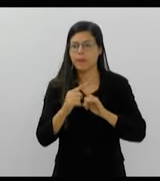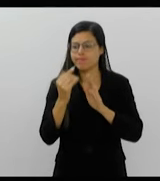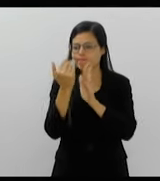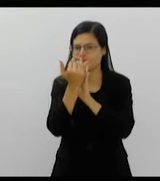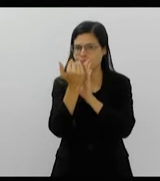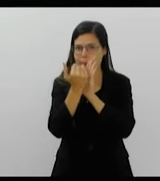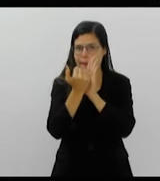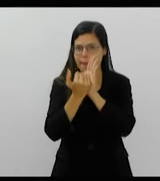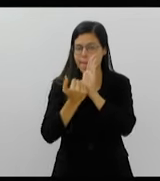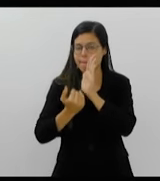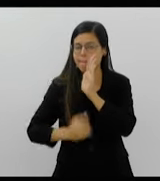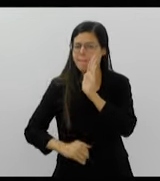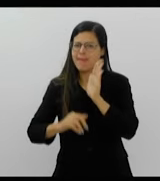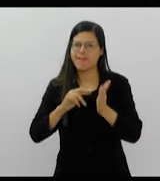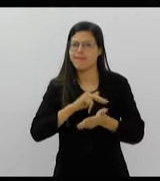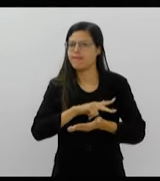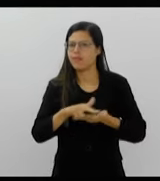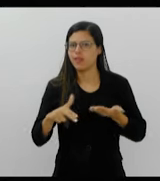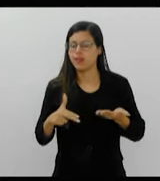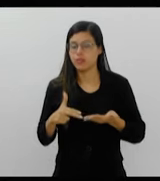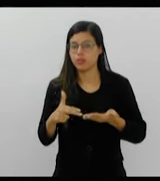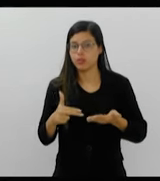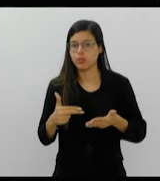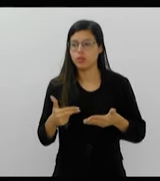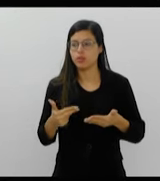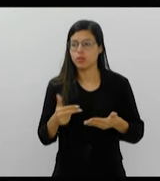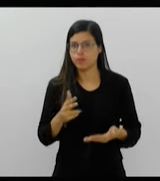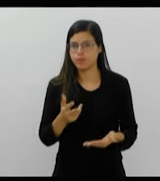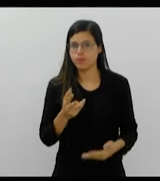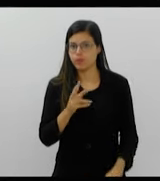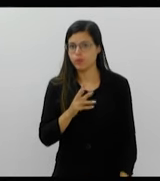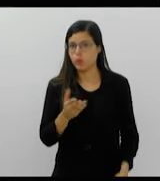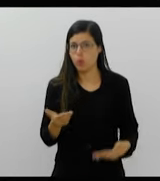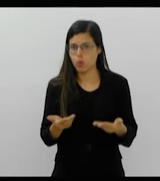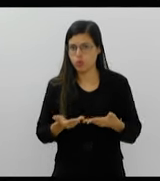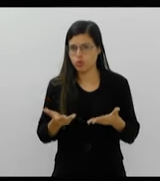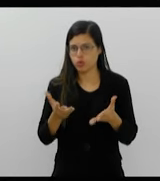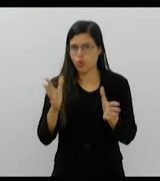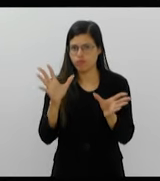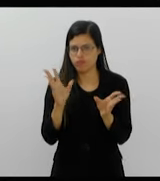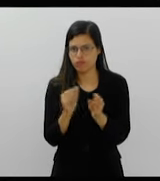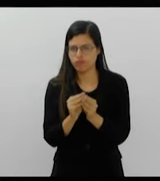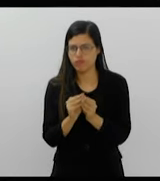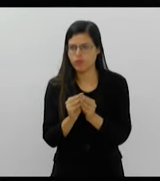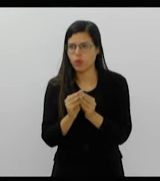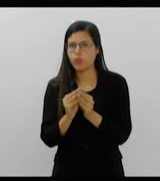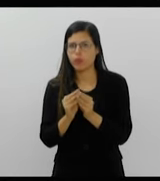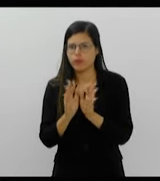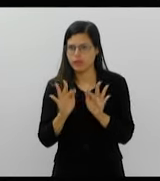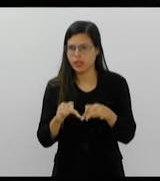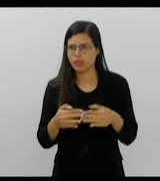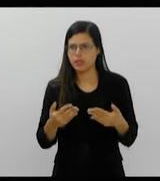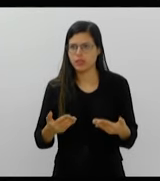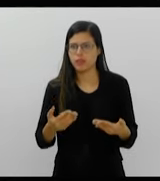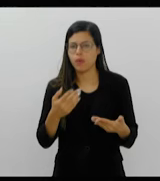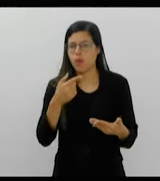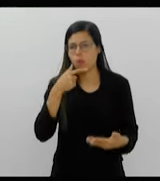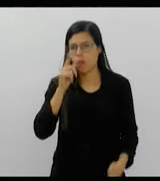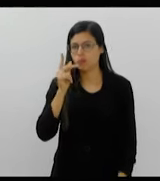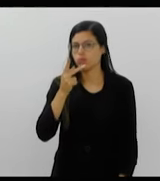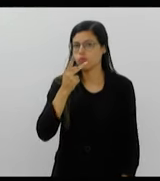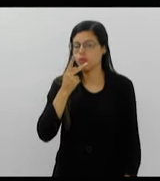inúmeros, eu vou hoje concluir. Dizia eu, no dia de